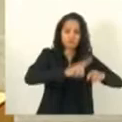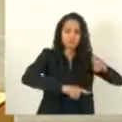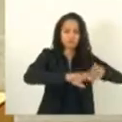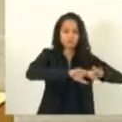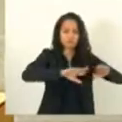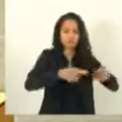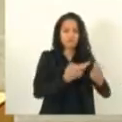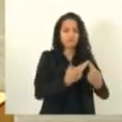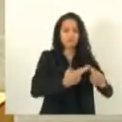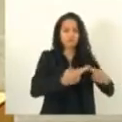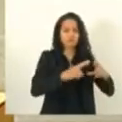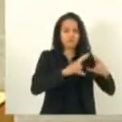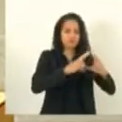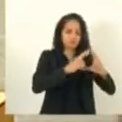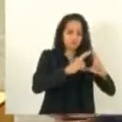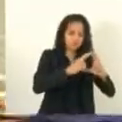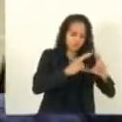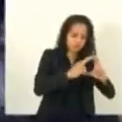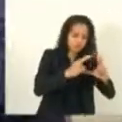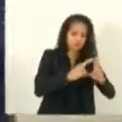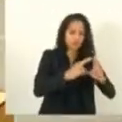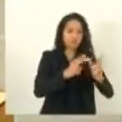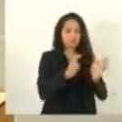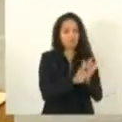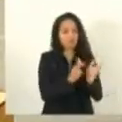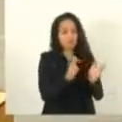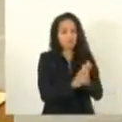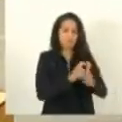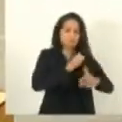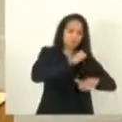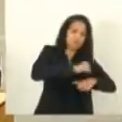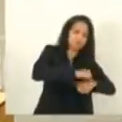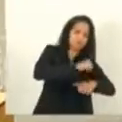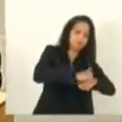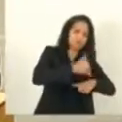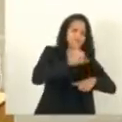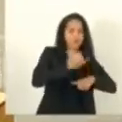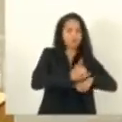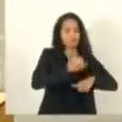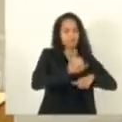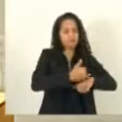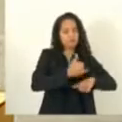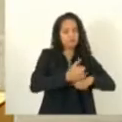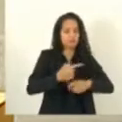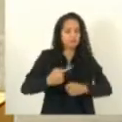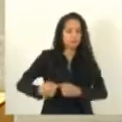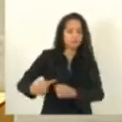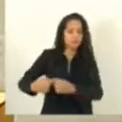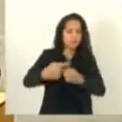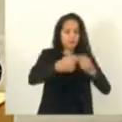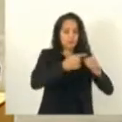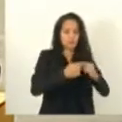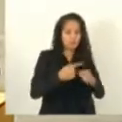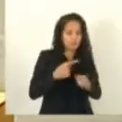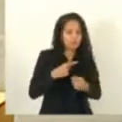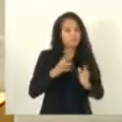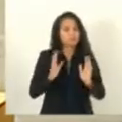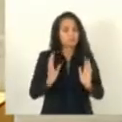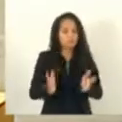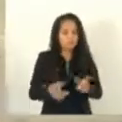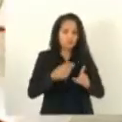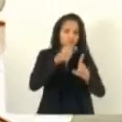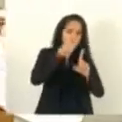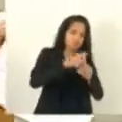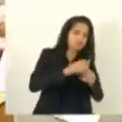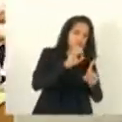papel, papelão, alumínio, etc., quase todo município do interior já tem também. Então, a cada mês, a cada